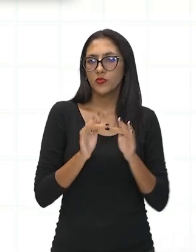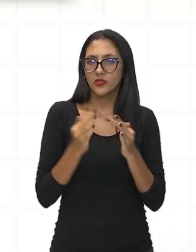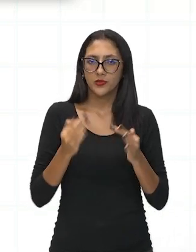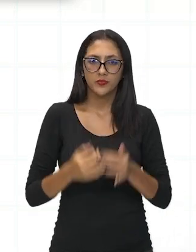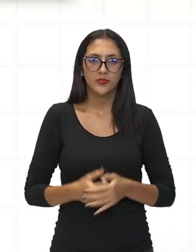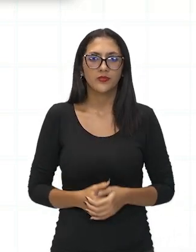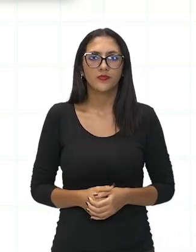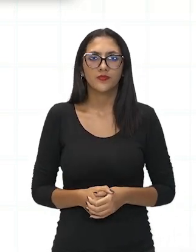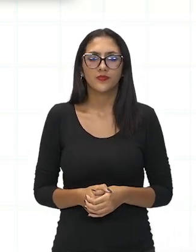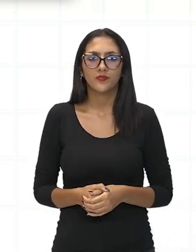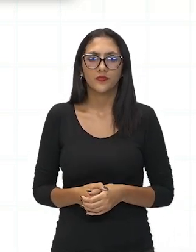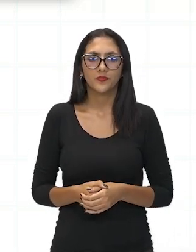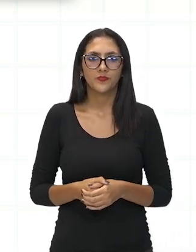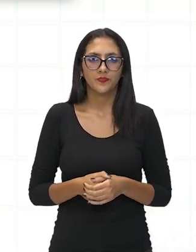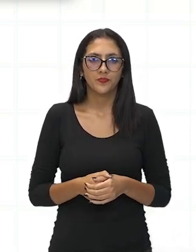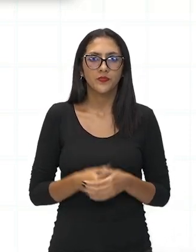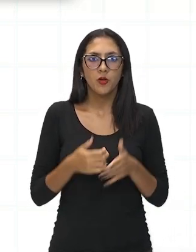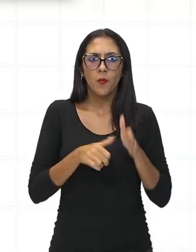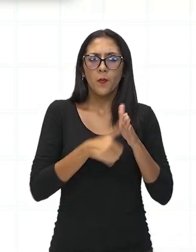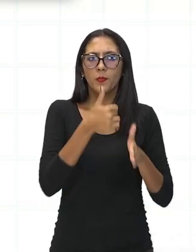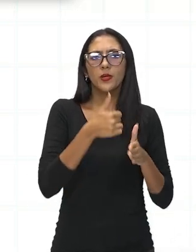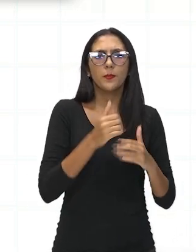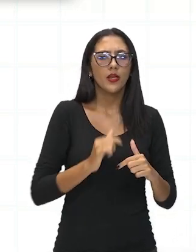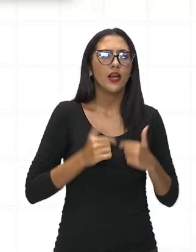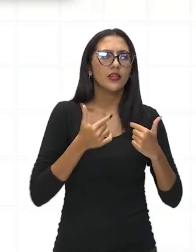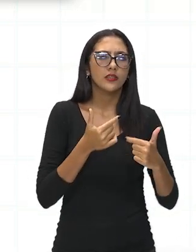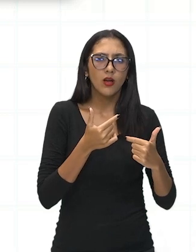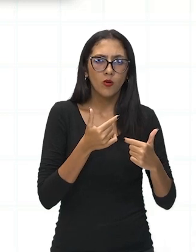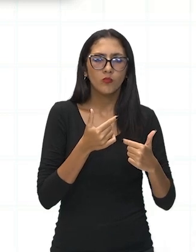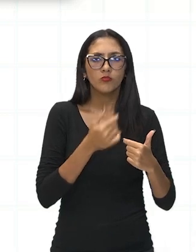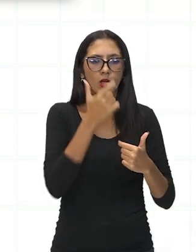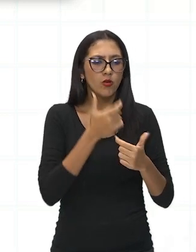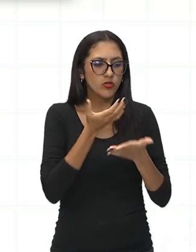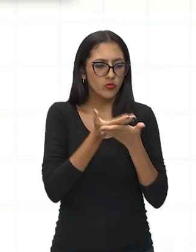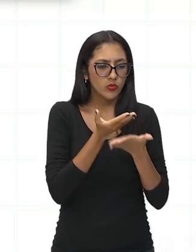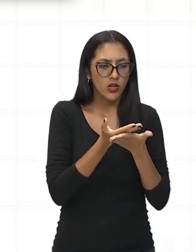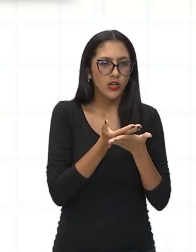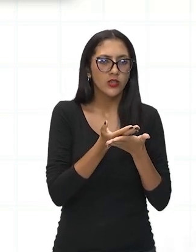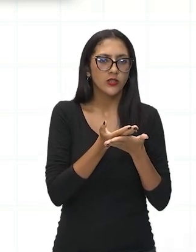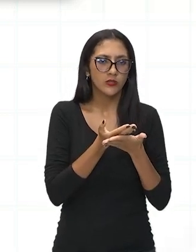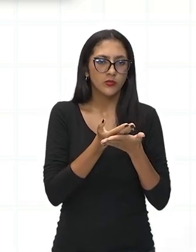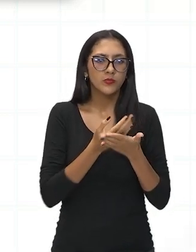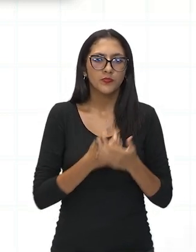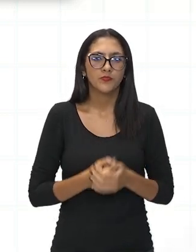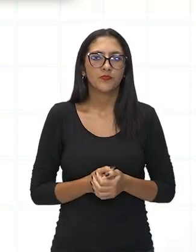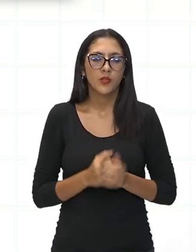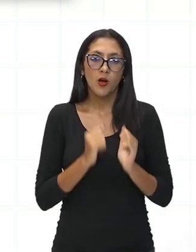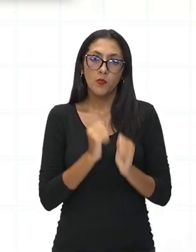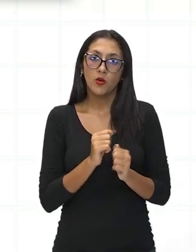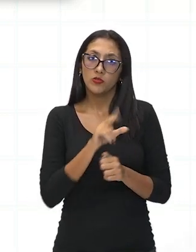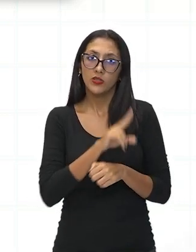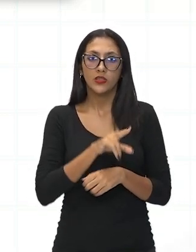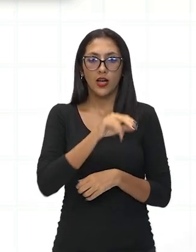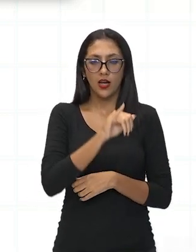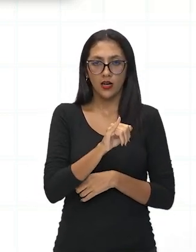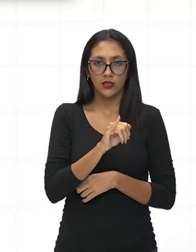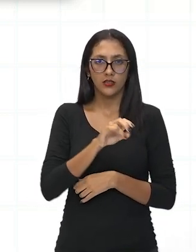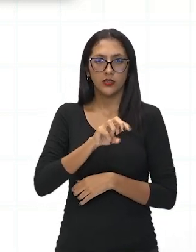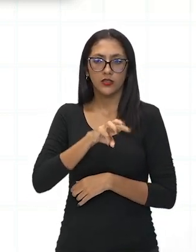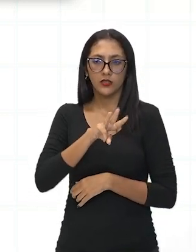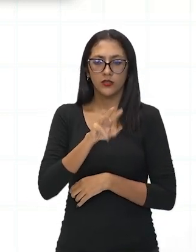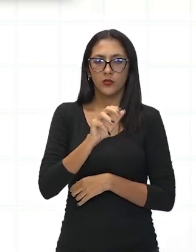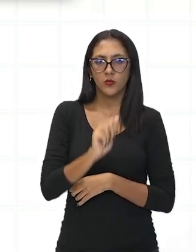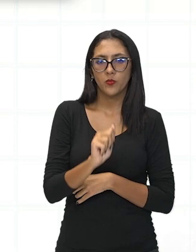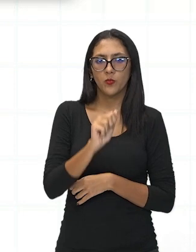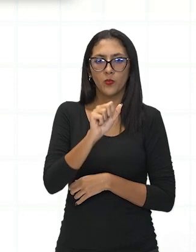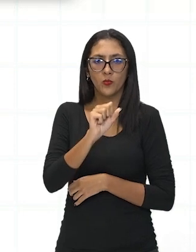ação aqui, while I was reading ou while I was studying, eu utilizei o studying,